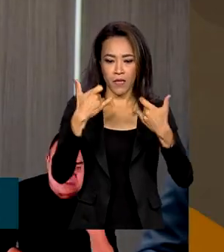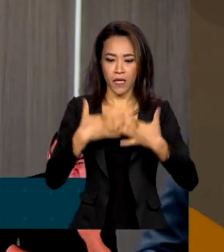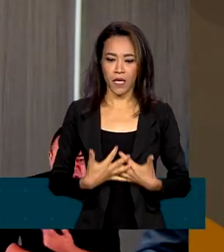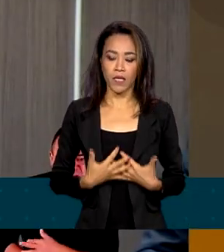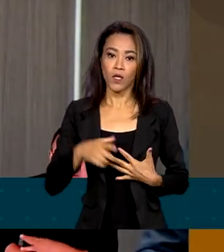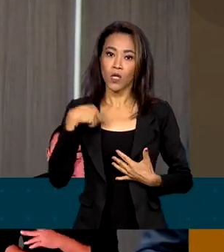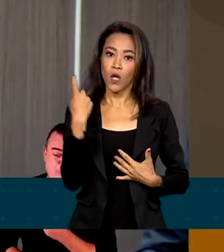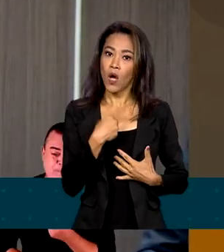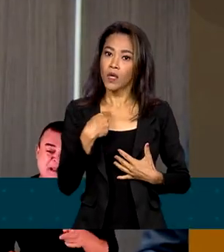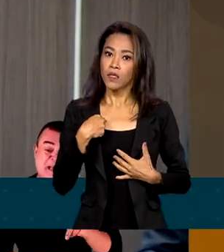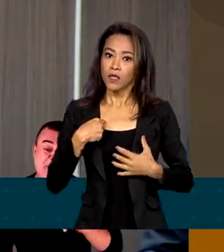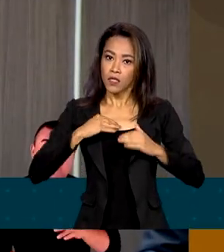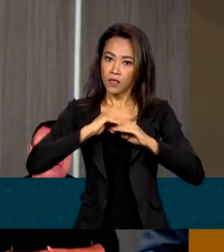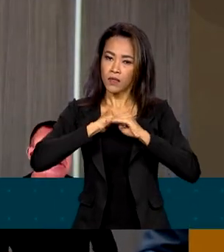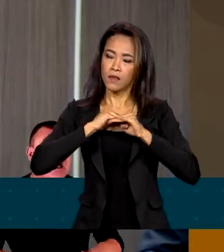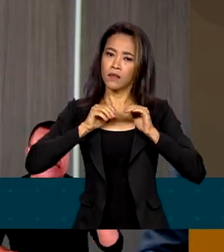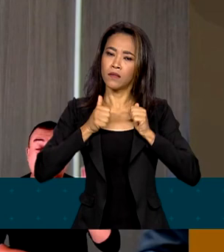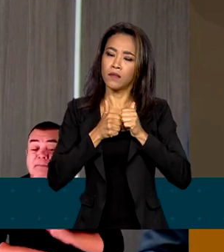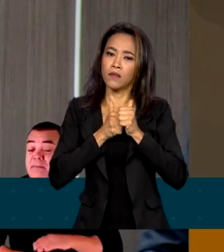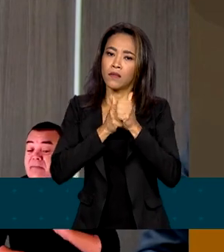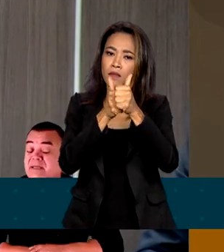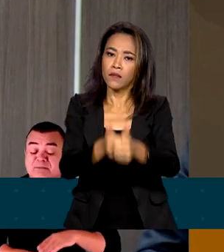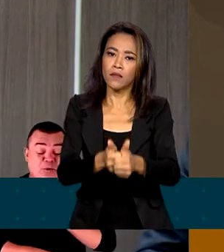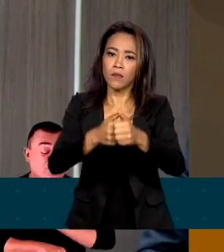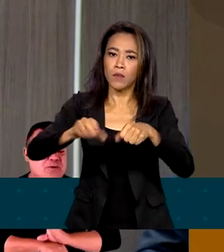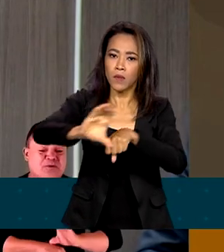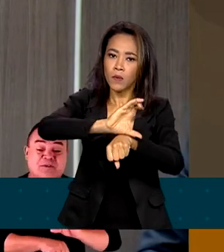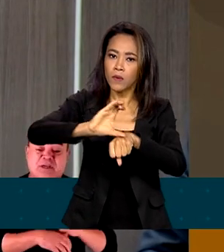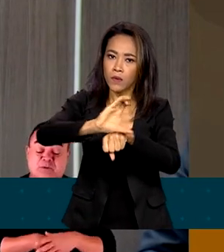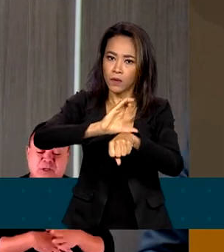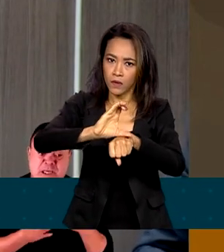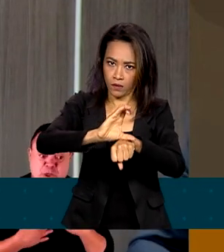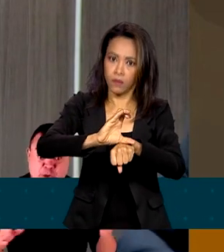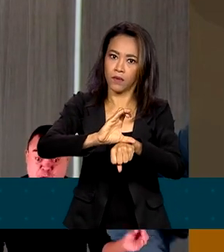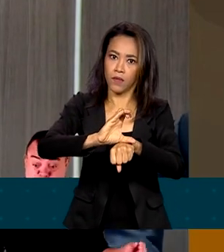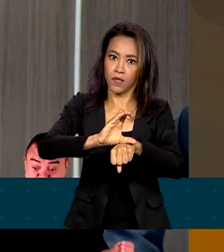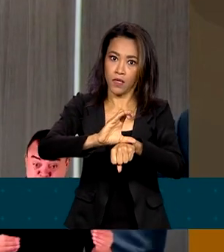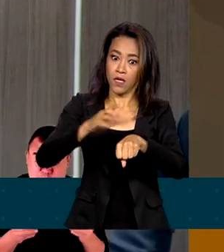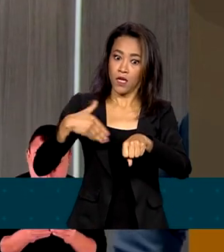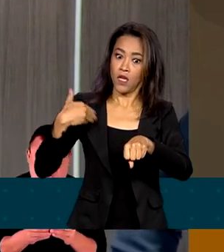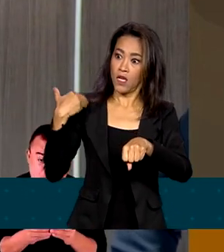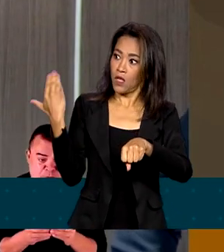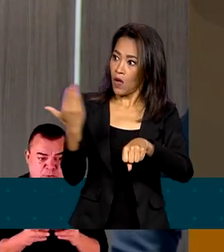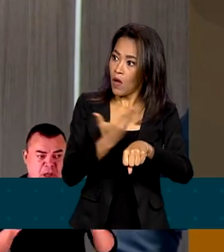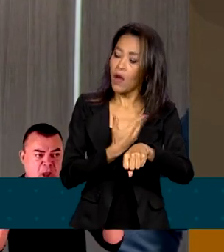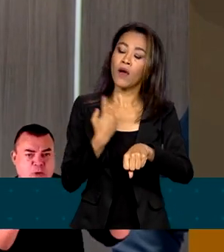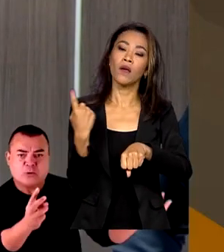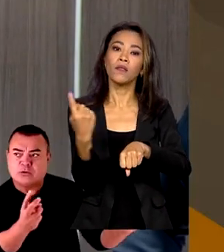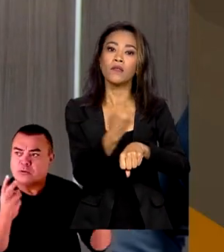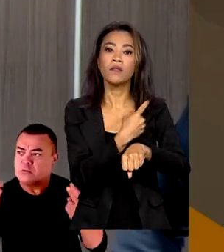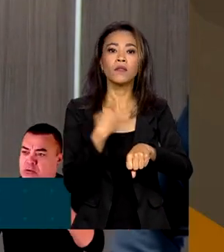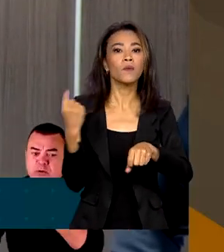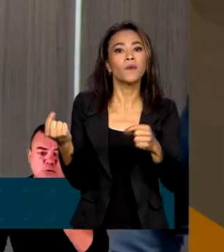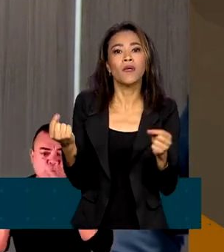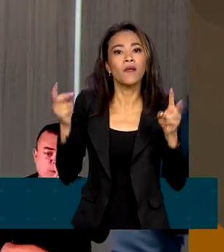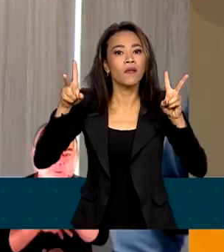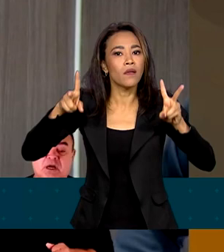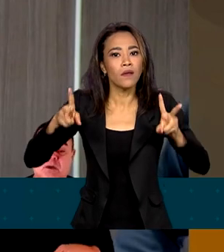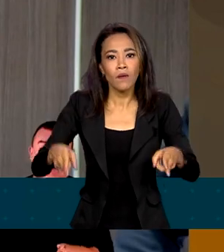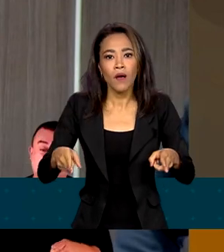mesma Constituição. E nós integramos, aos olhos de Sua Excelência o povo, a mesma